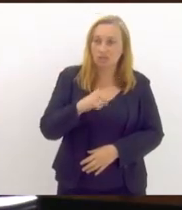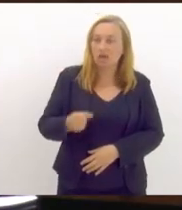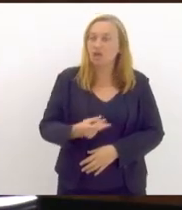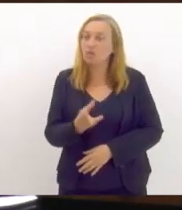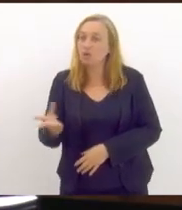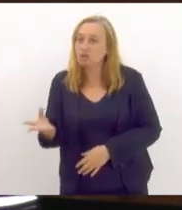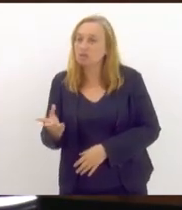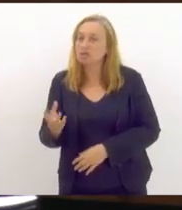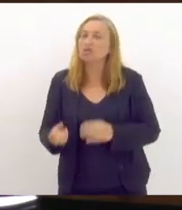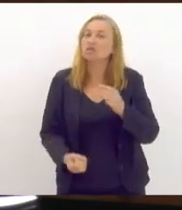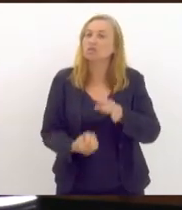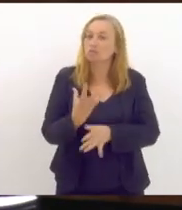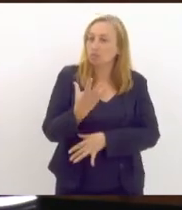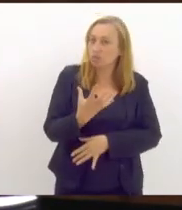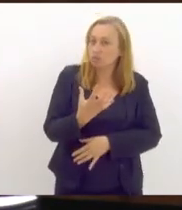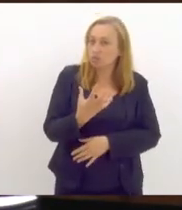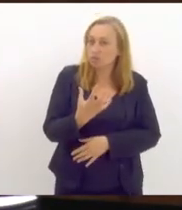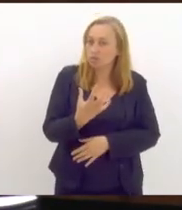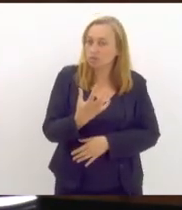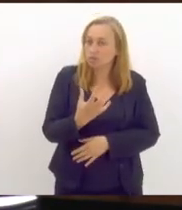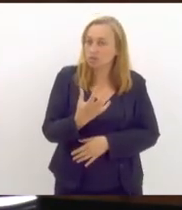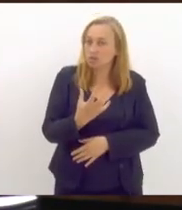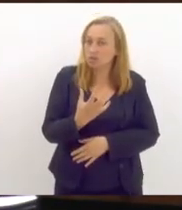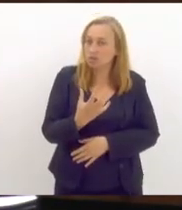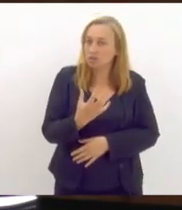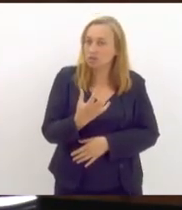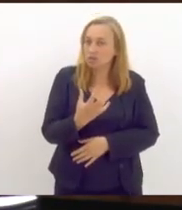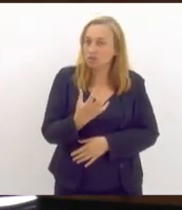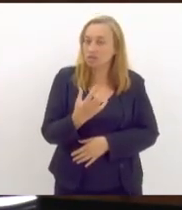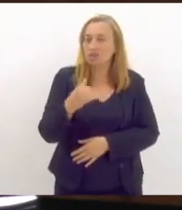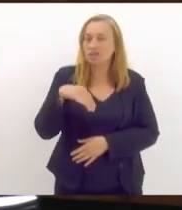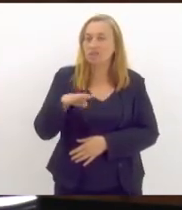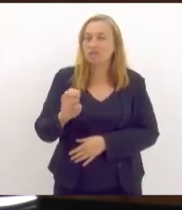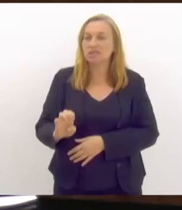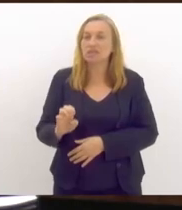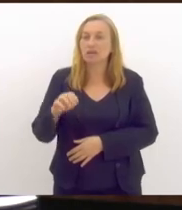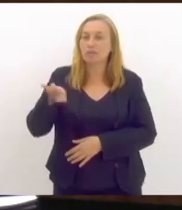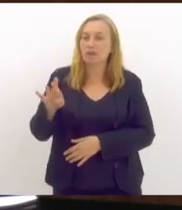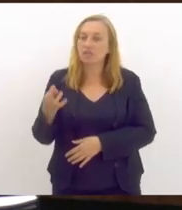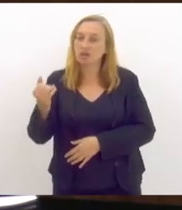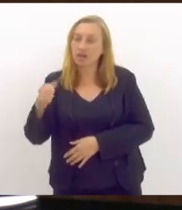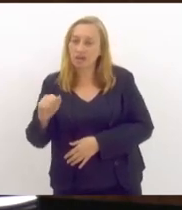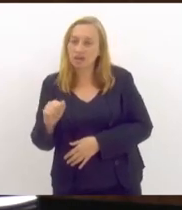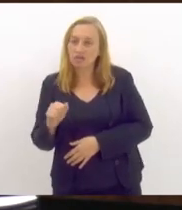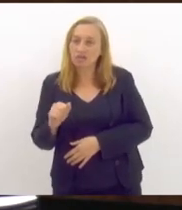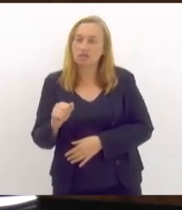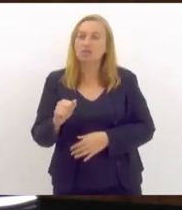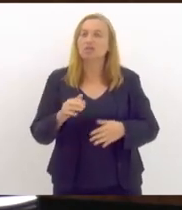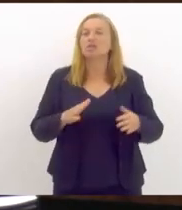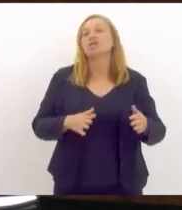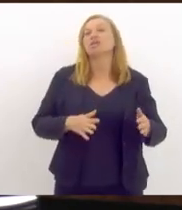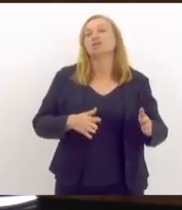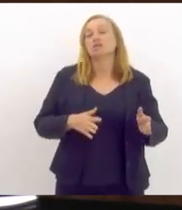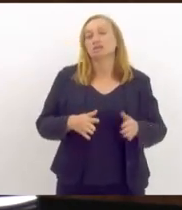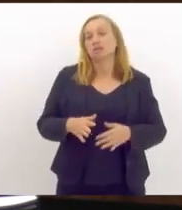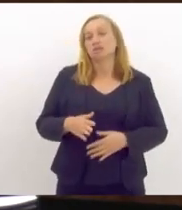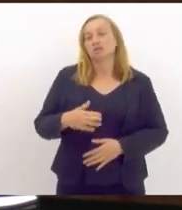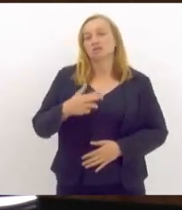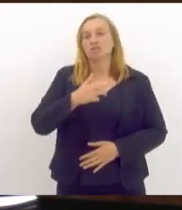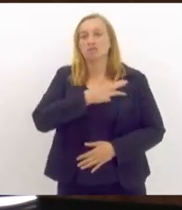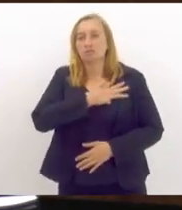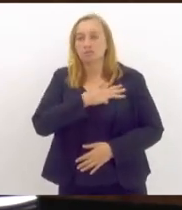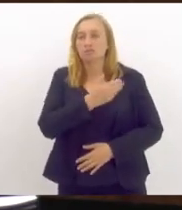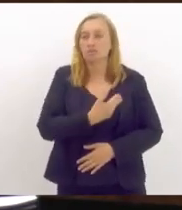quantidade de produção de cinematográfica realizada durante o governo do presidente Lula na